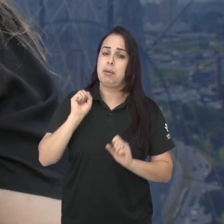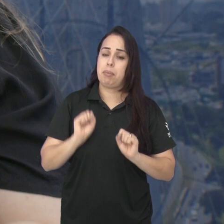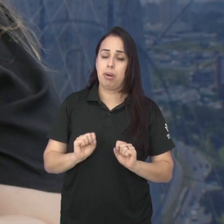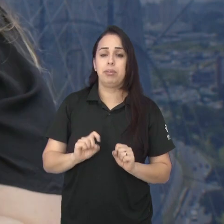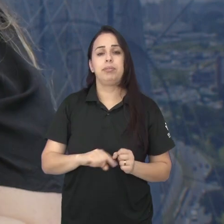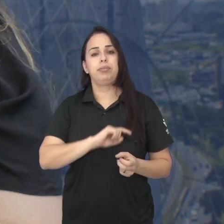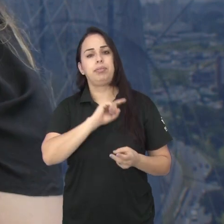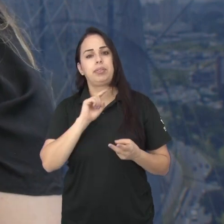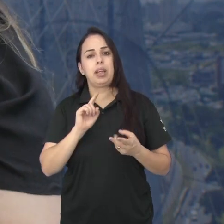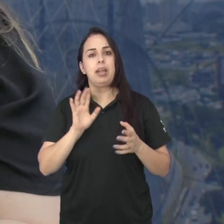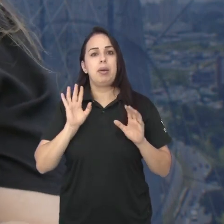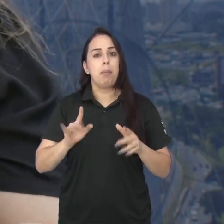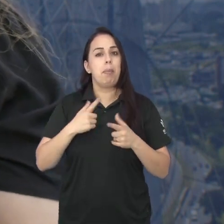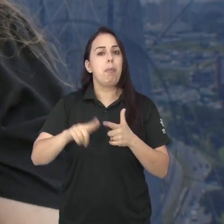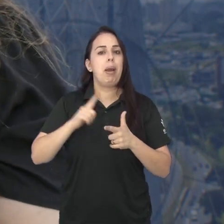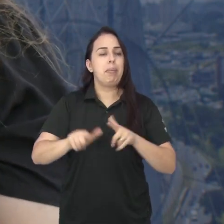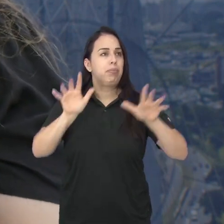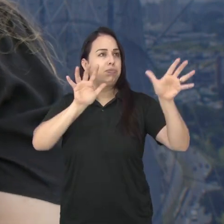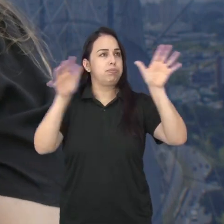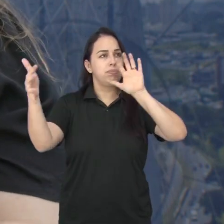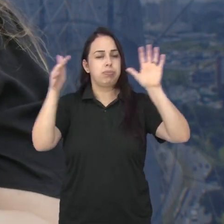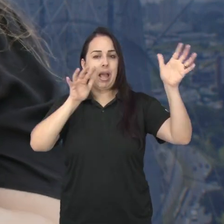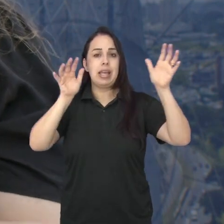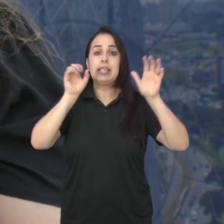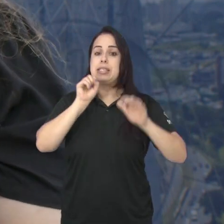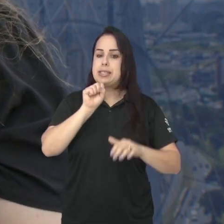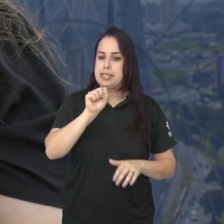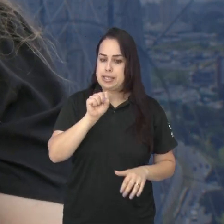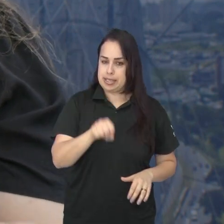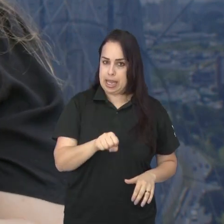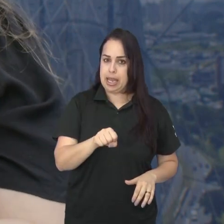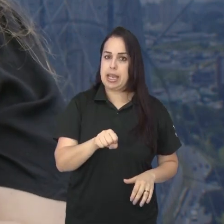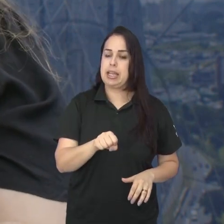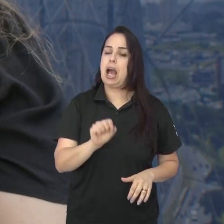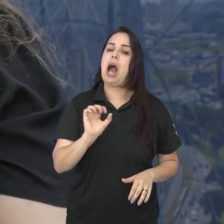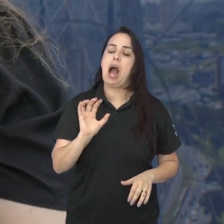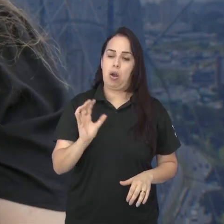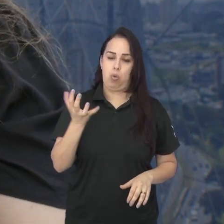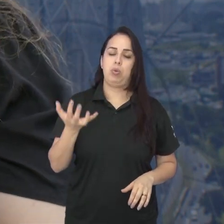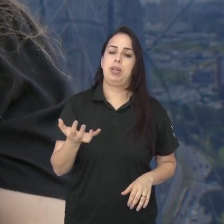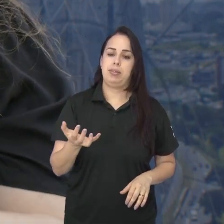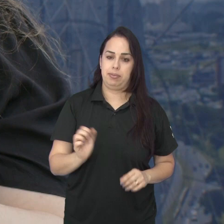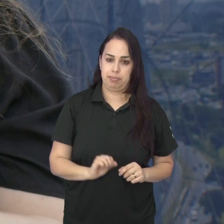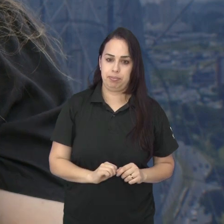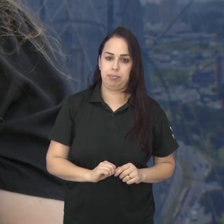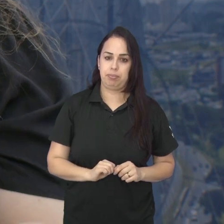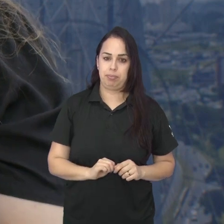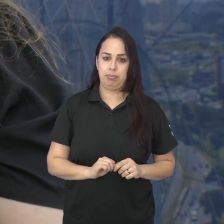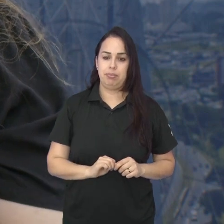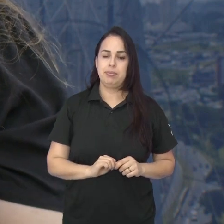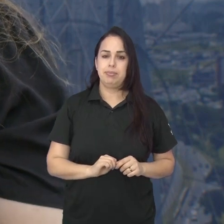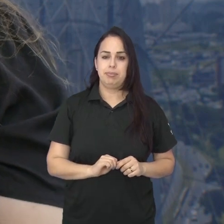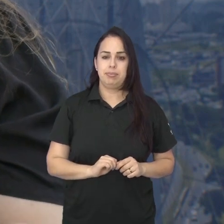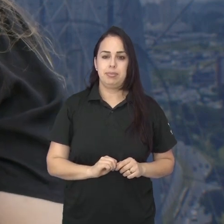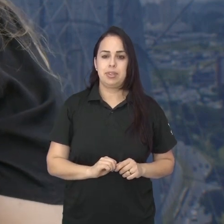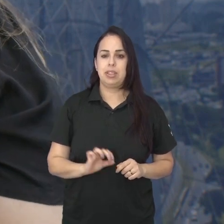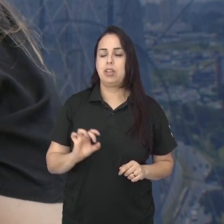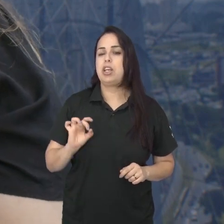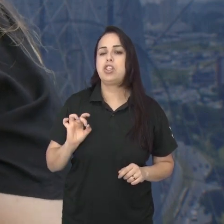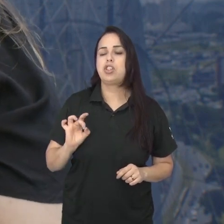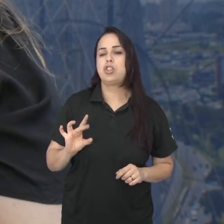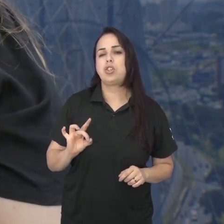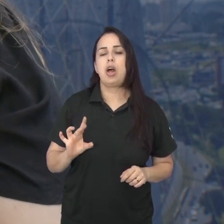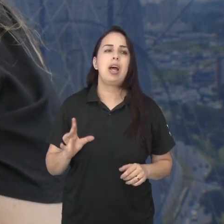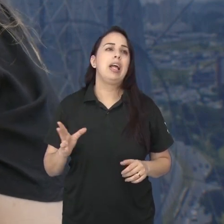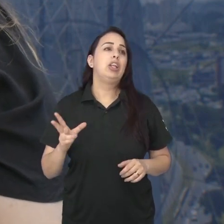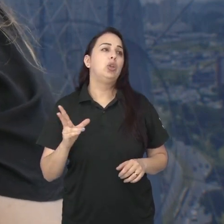o grande problema das mudanças climáticas é que sim, ela está acontecendo, e assim, não é uma coisa